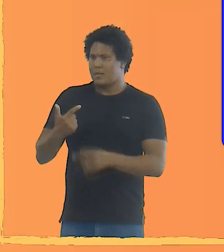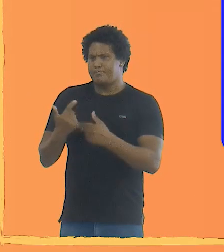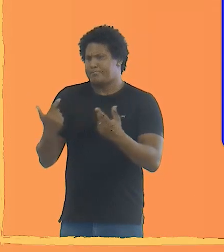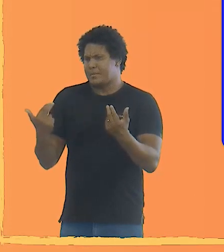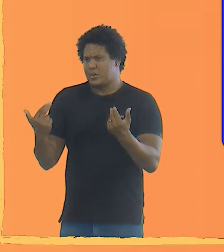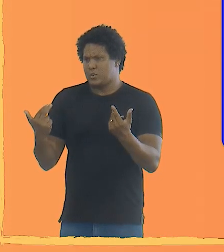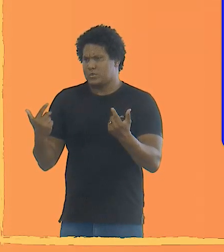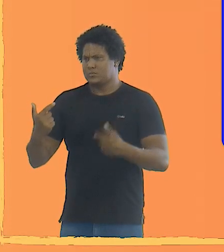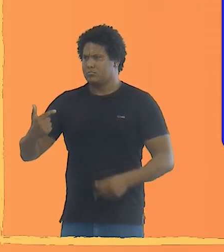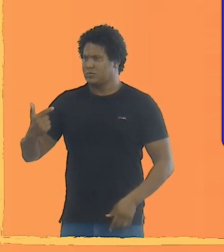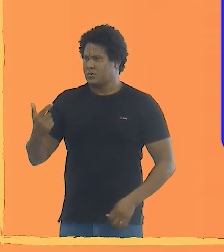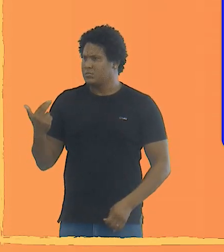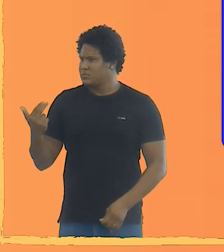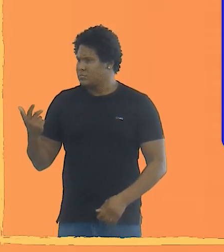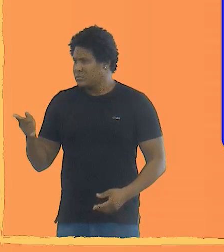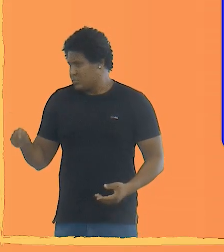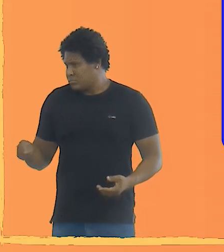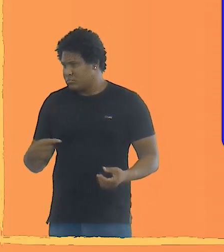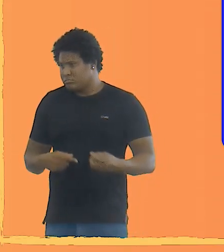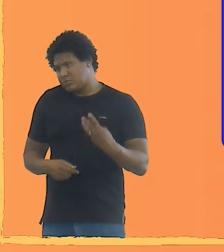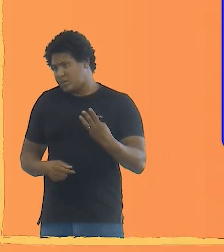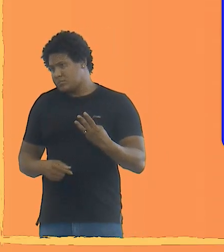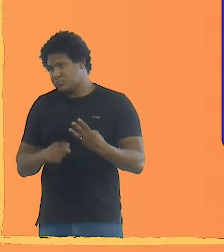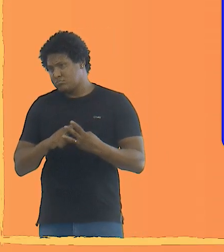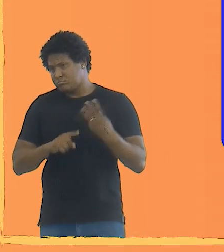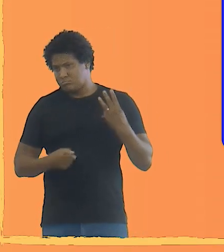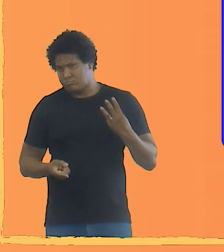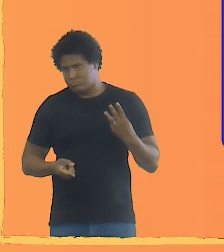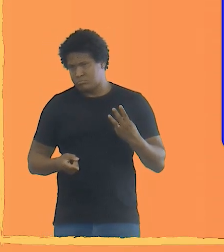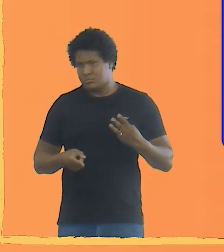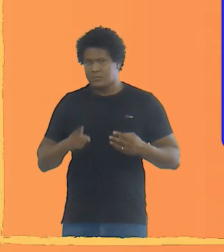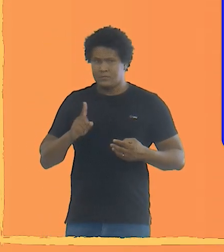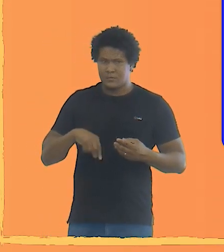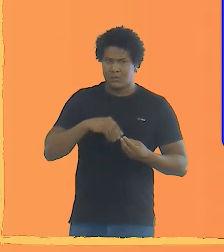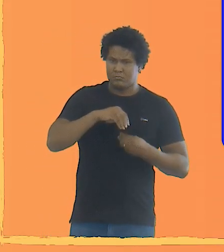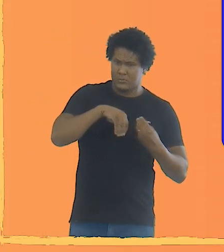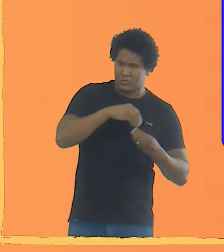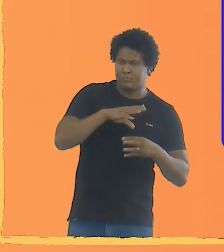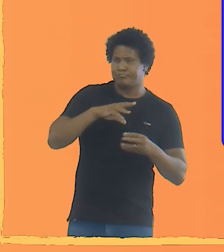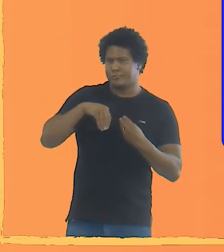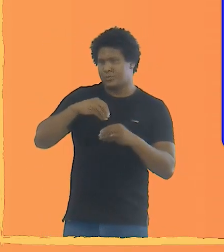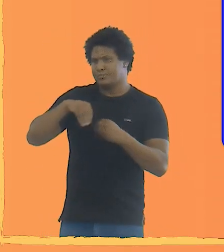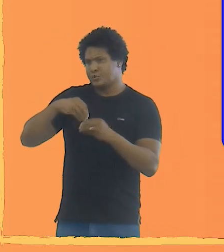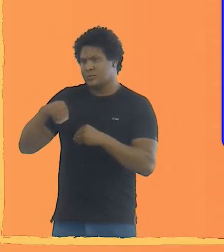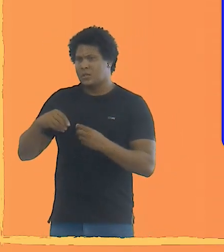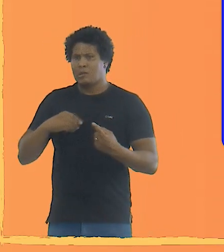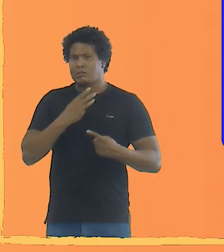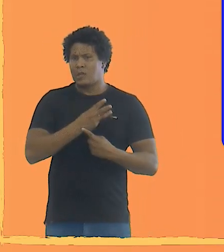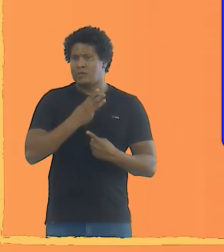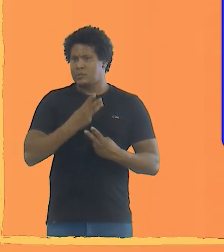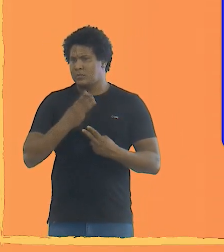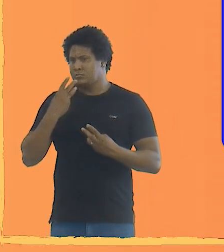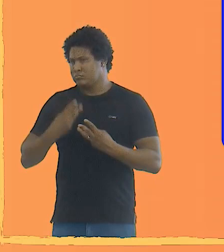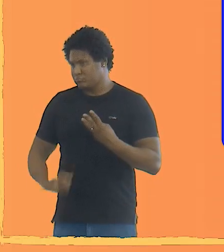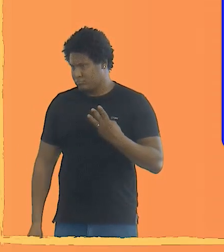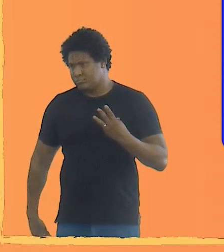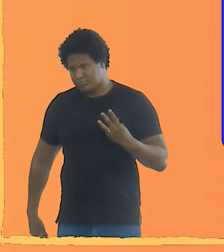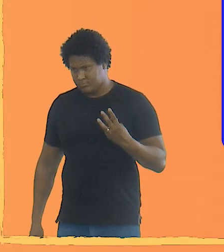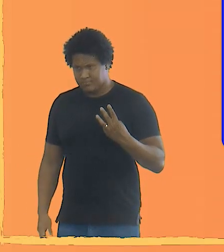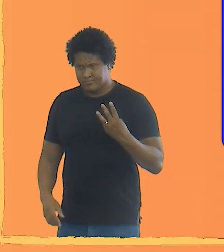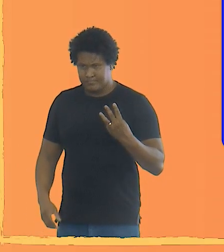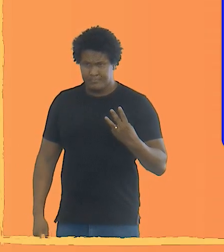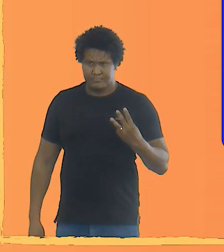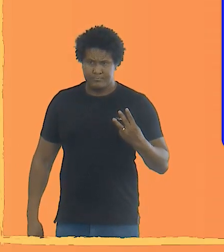quantas possibilidades eu tenho? 3, que é o azul com vermelho, o azul com amarelo e o vermelho com amarelo. Então, são 3